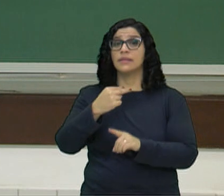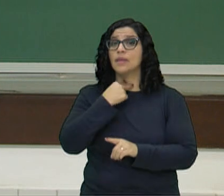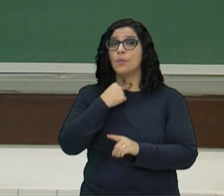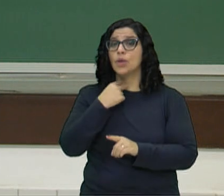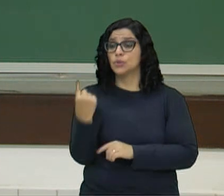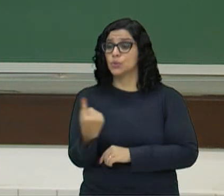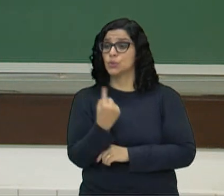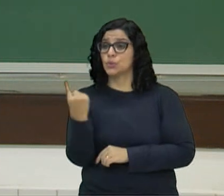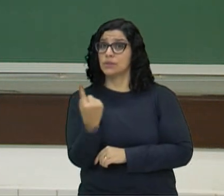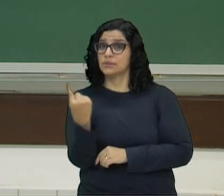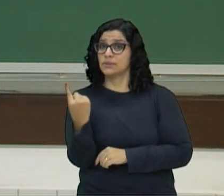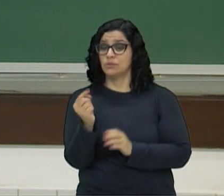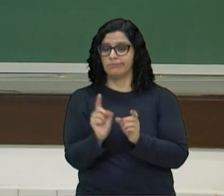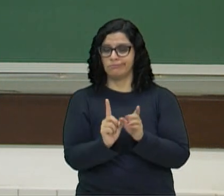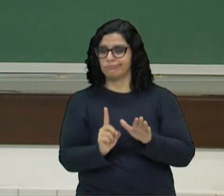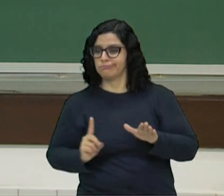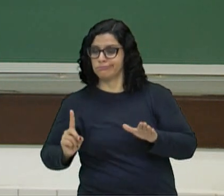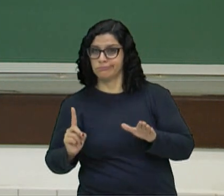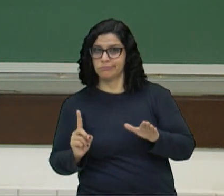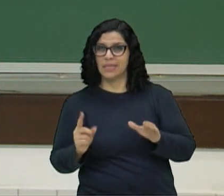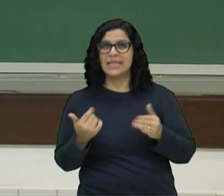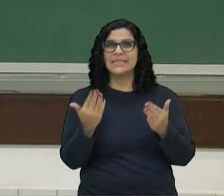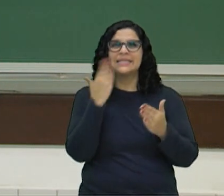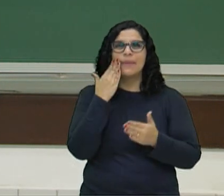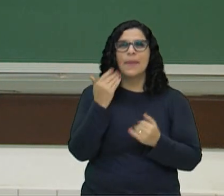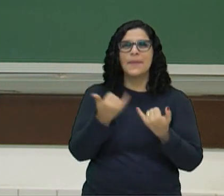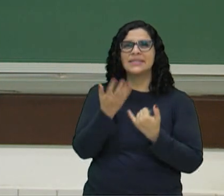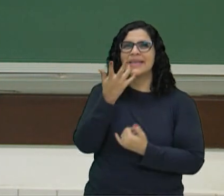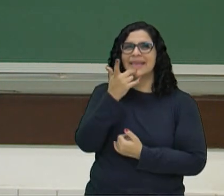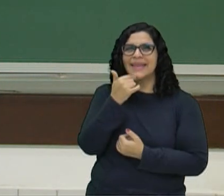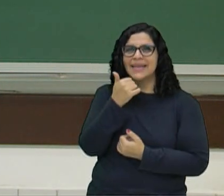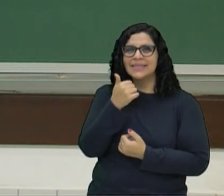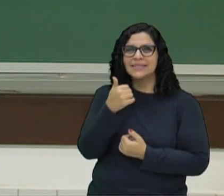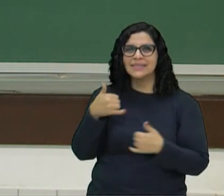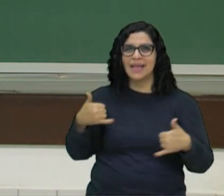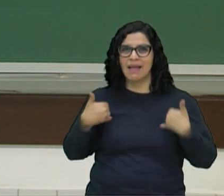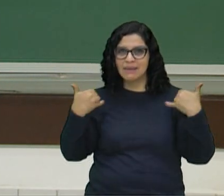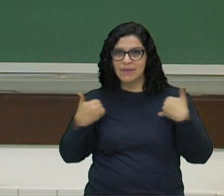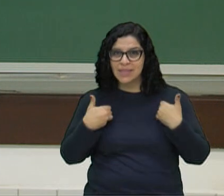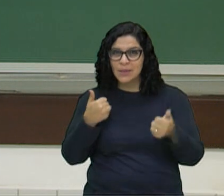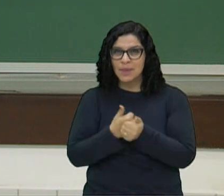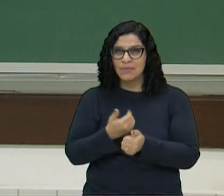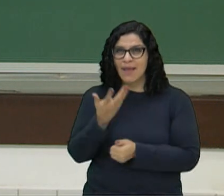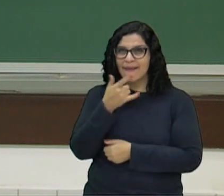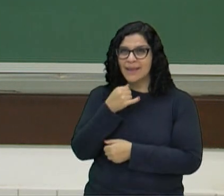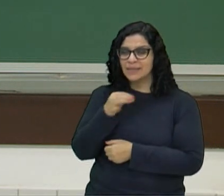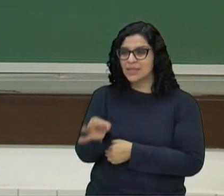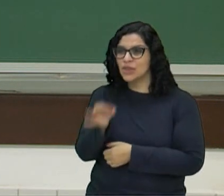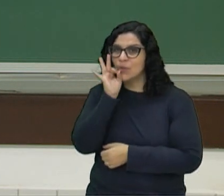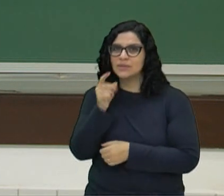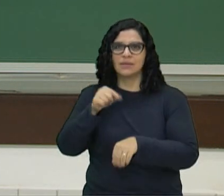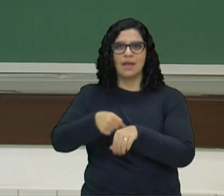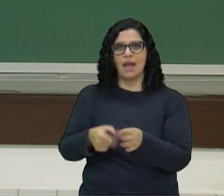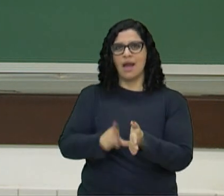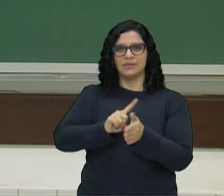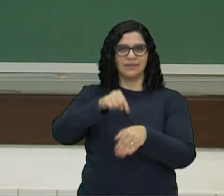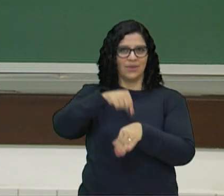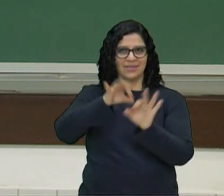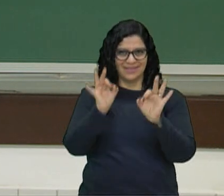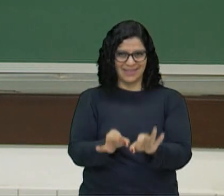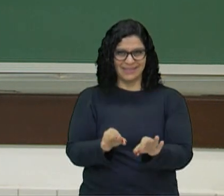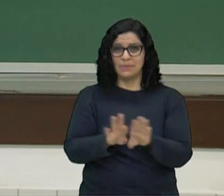solto dentro da célula. É tipo aquela criancinha na festa de aniversário sem a mãe por perto, que ela vai lá e pega o docinho antes da hora.